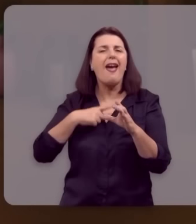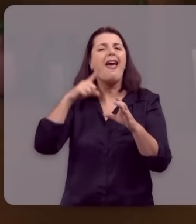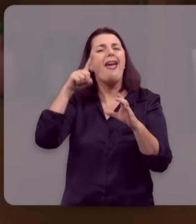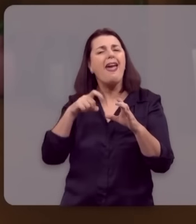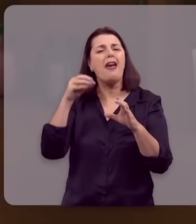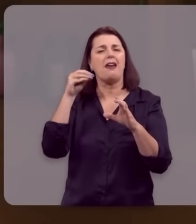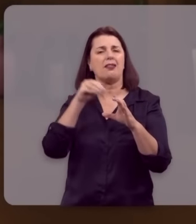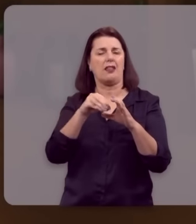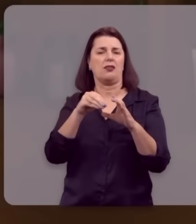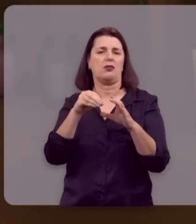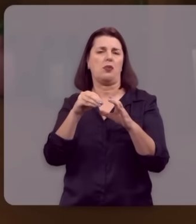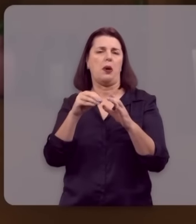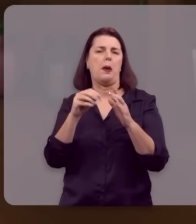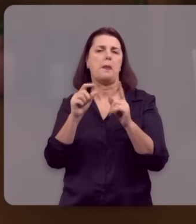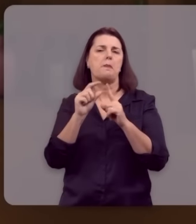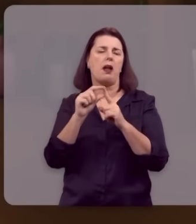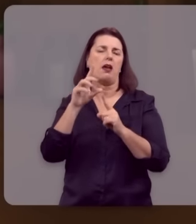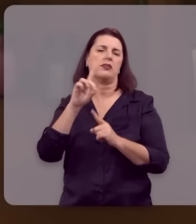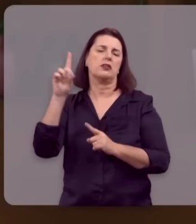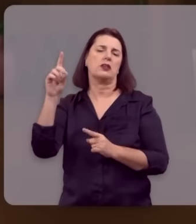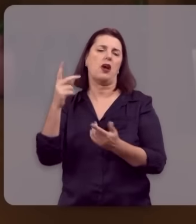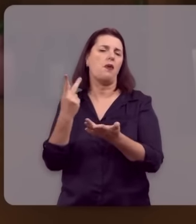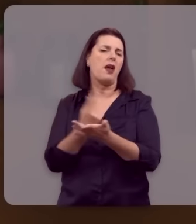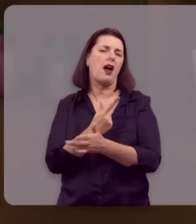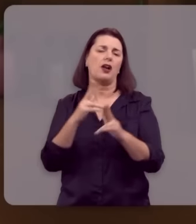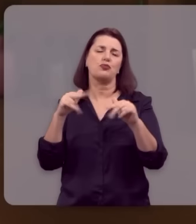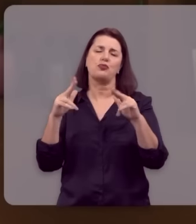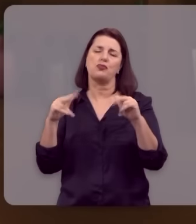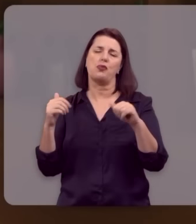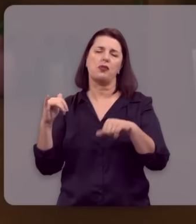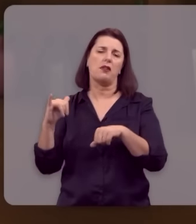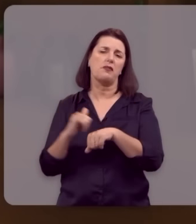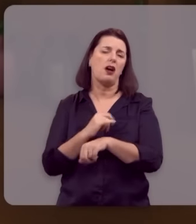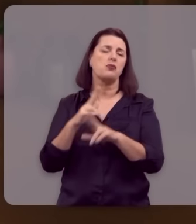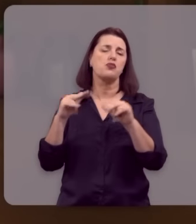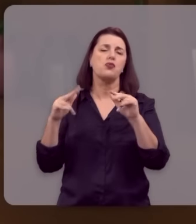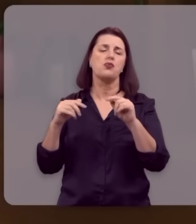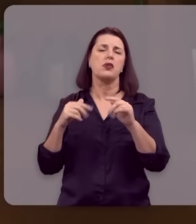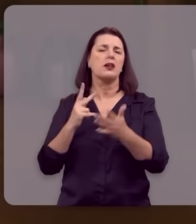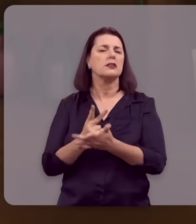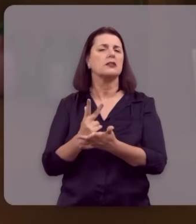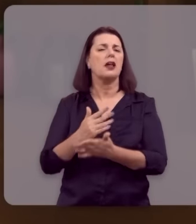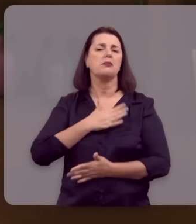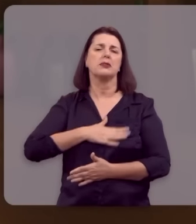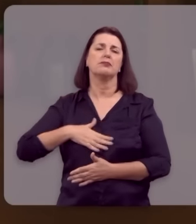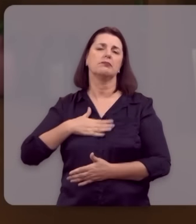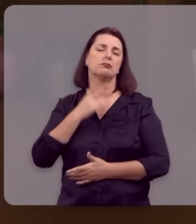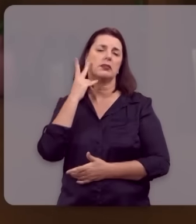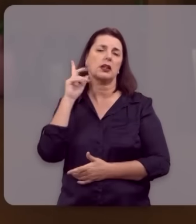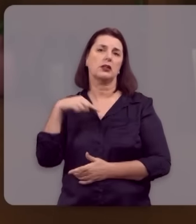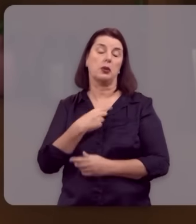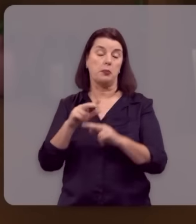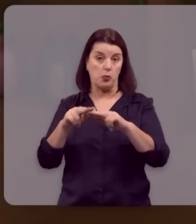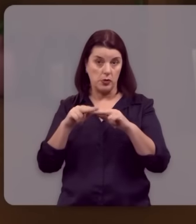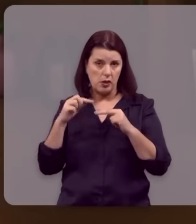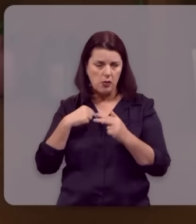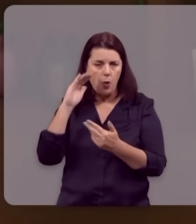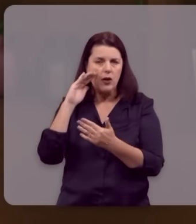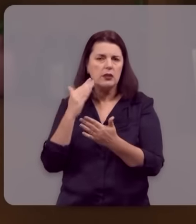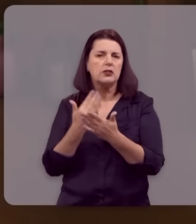é a palavra de Deus, inerrante, infalível e suficiente. Por isso, eu creio na